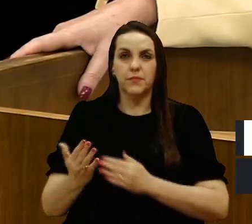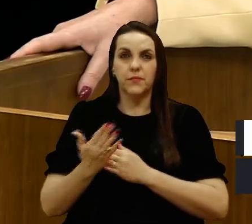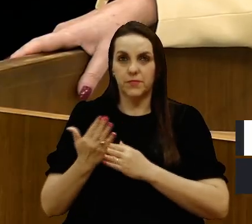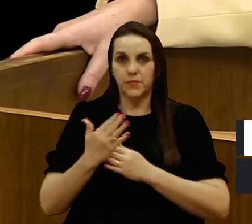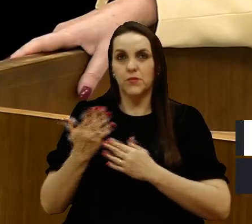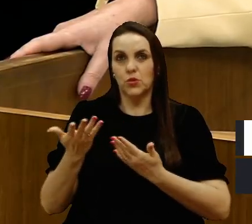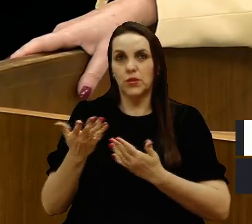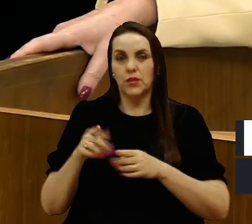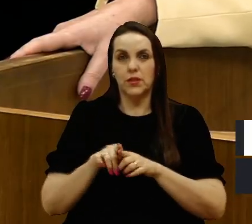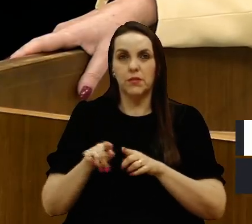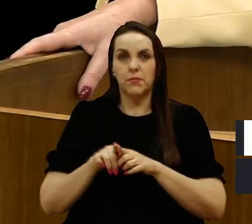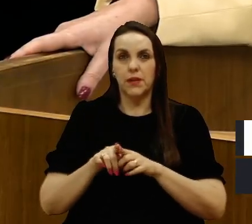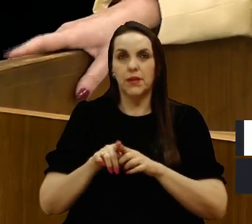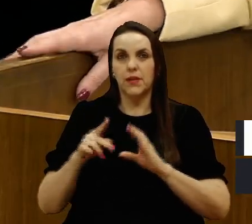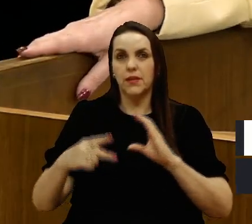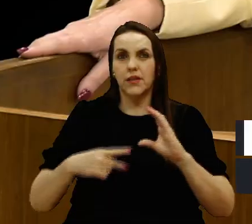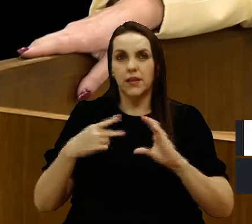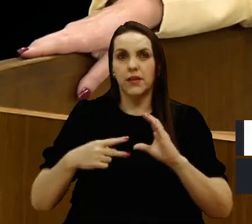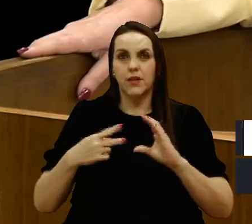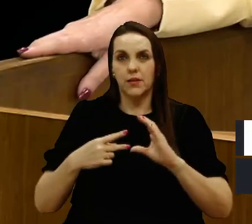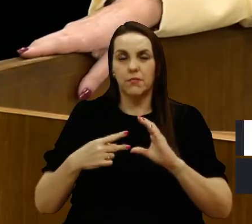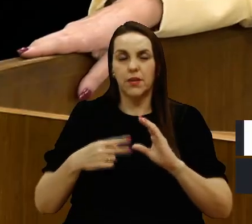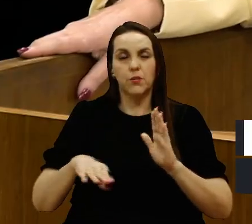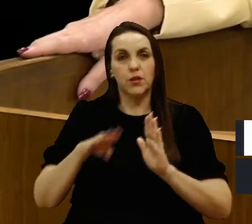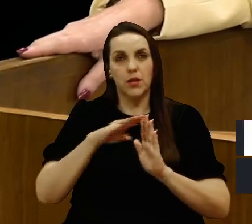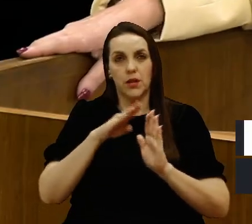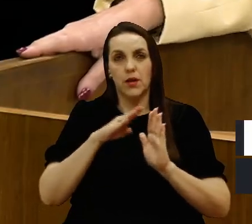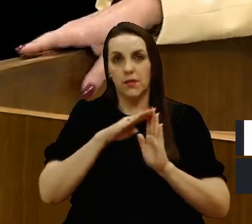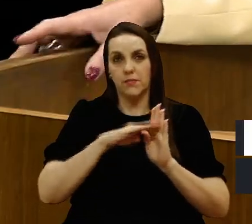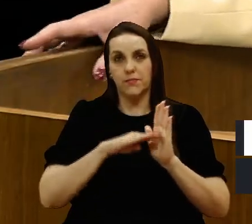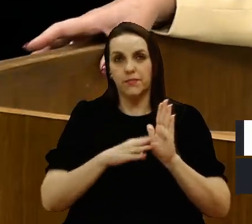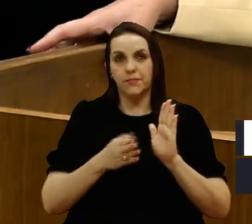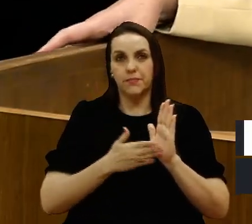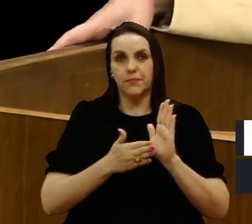que colocou em pauta no dia de hoje.